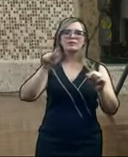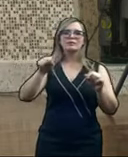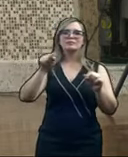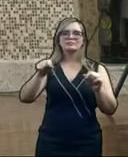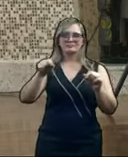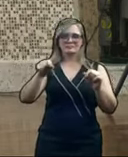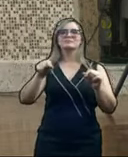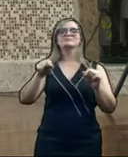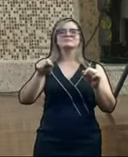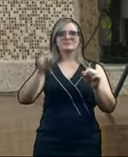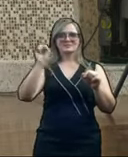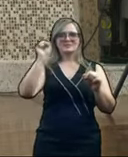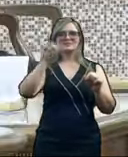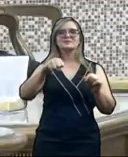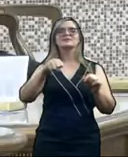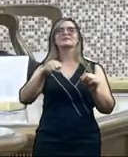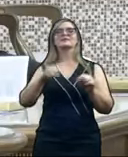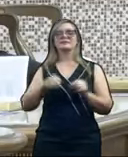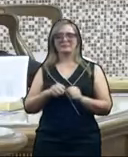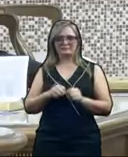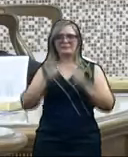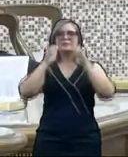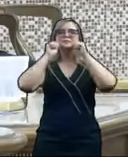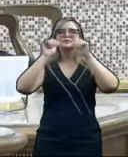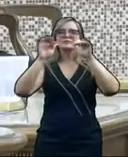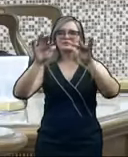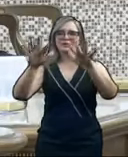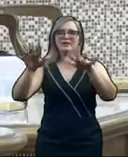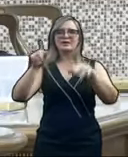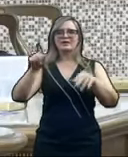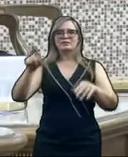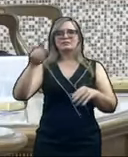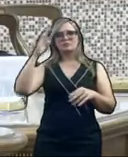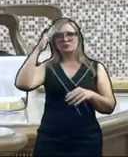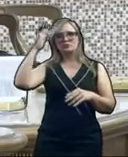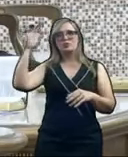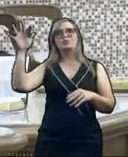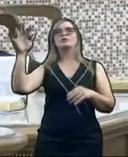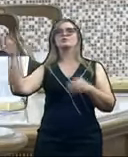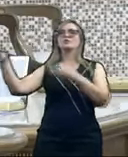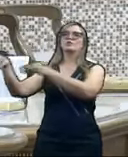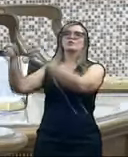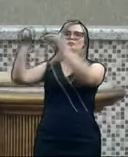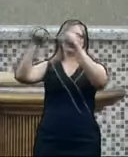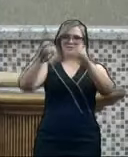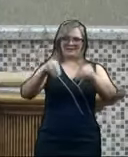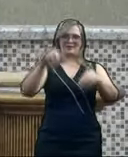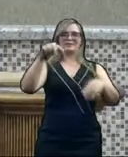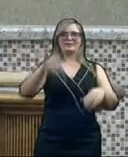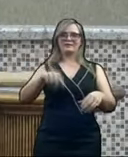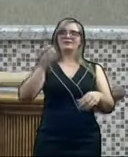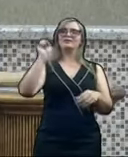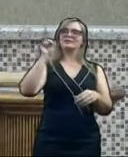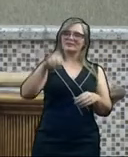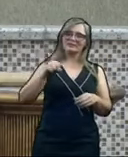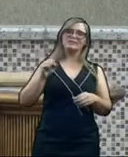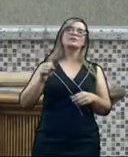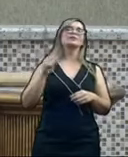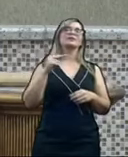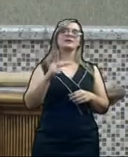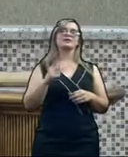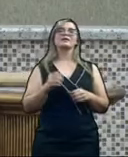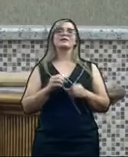contigo pode ir que eu vou te abençoar e vou prosperar os seus filhos vocês vão ser vencedores vocês vão ser vitoriosos